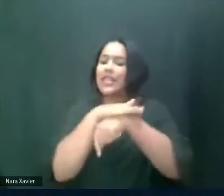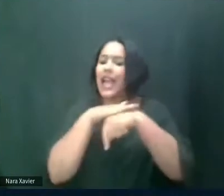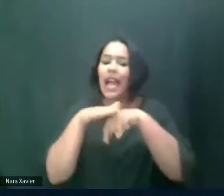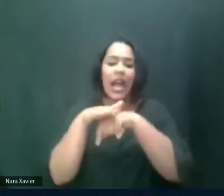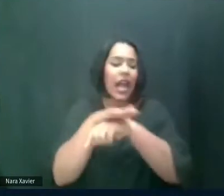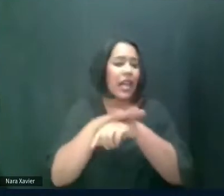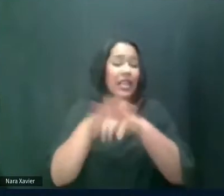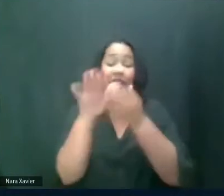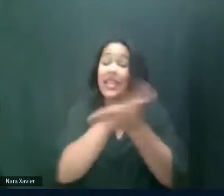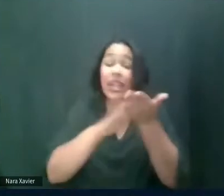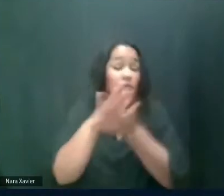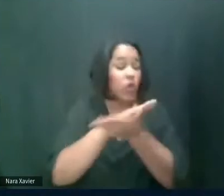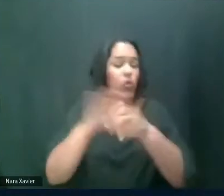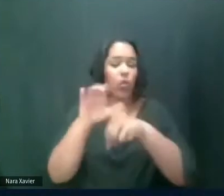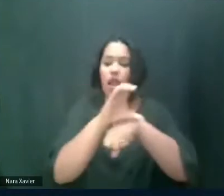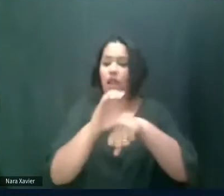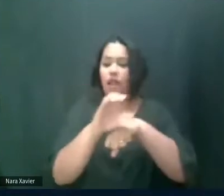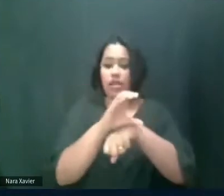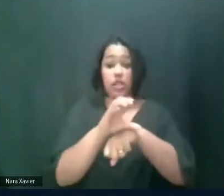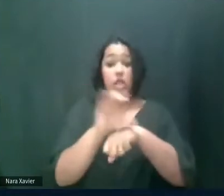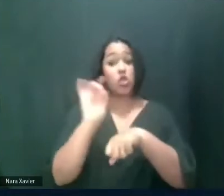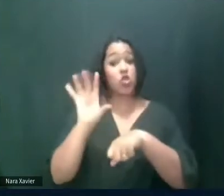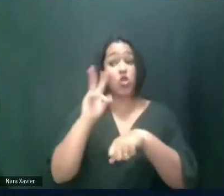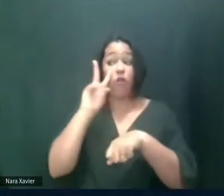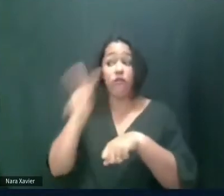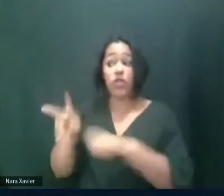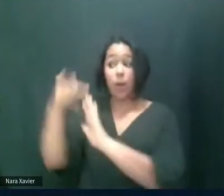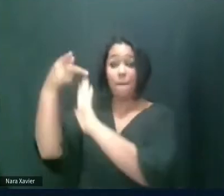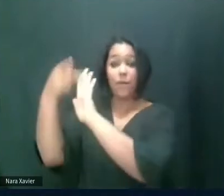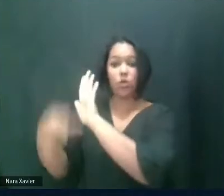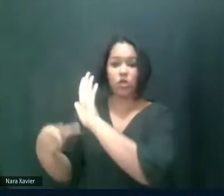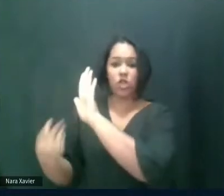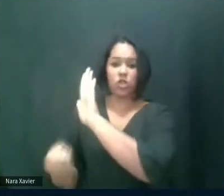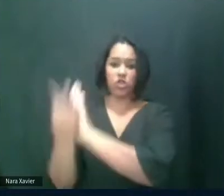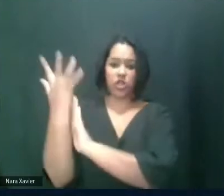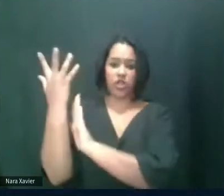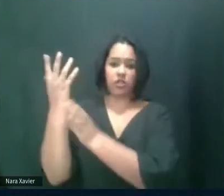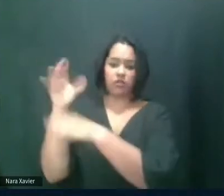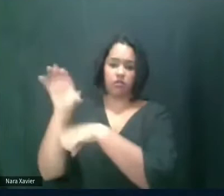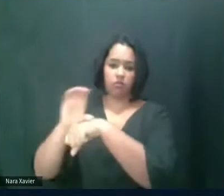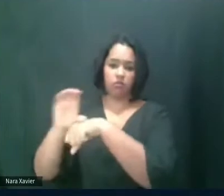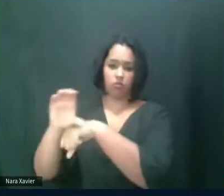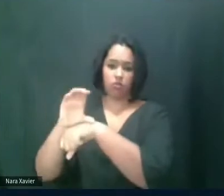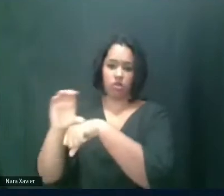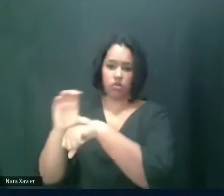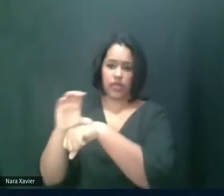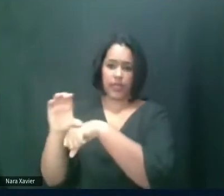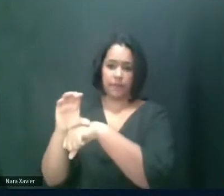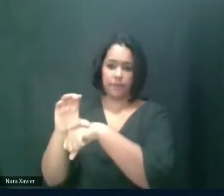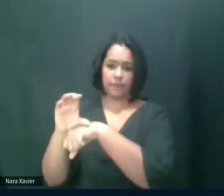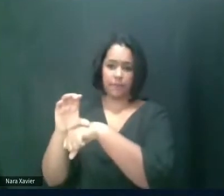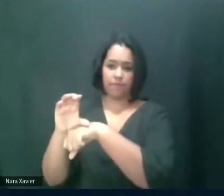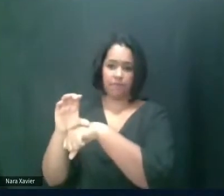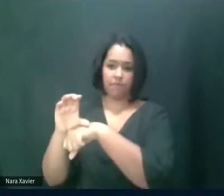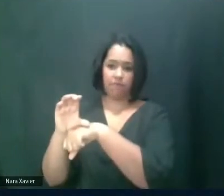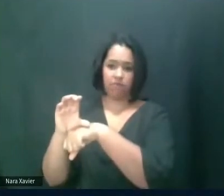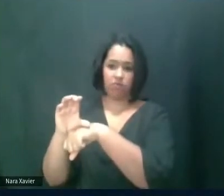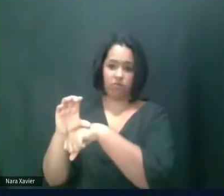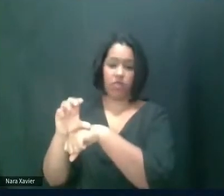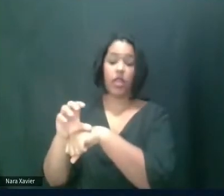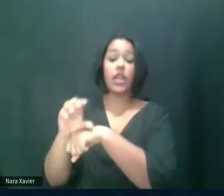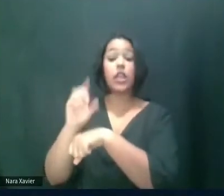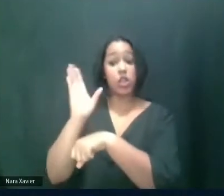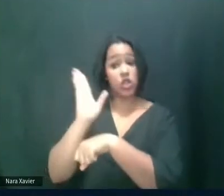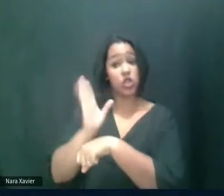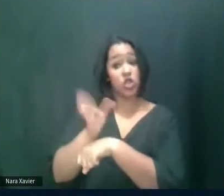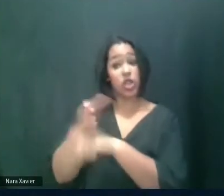funcionamento. Eu fui de acordo com o projeto de criação dos CAIS. Então, eu descrevi como não o projeto... Não citou o documento.